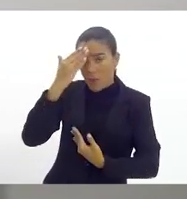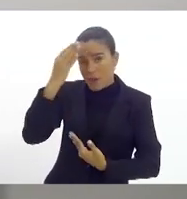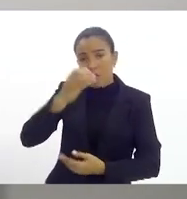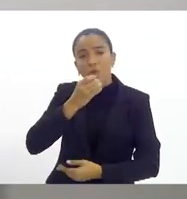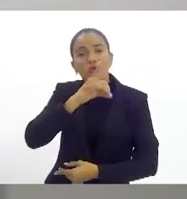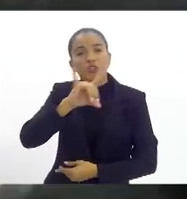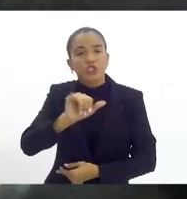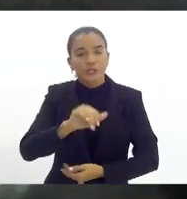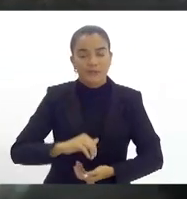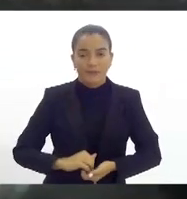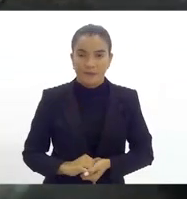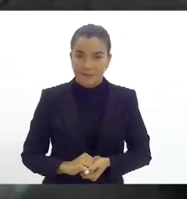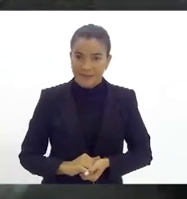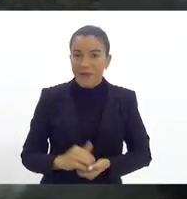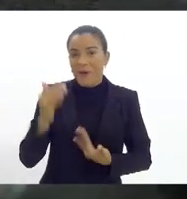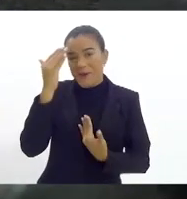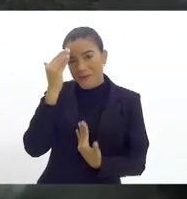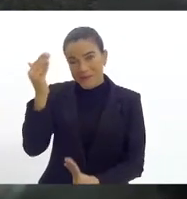um bom dia